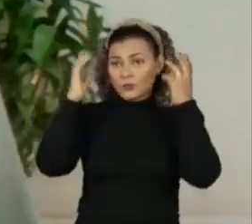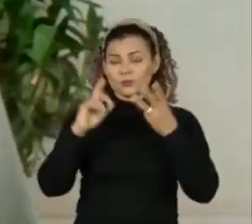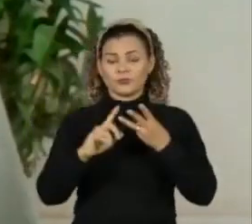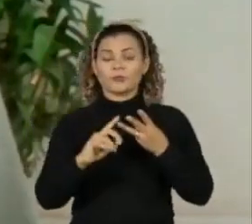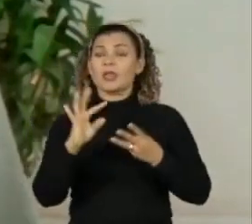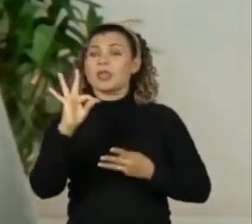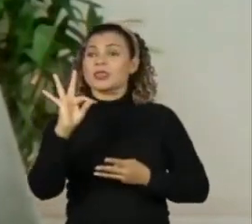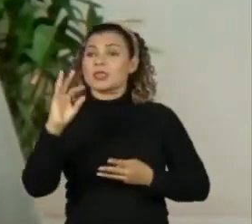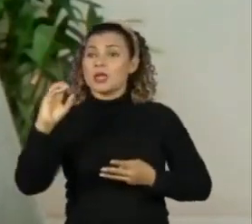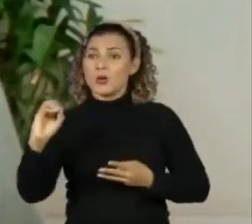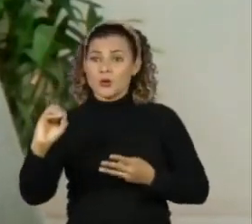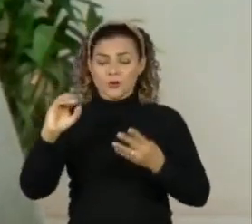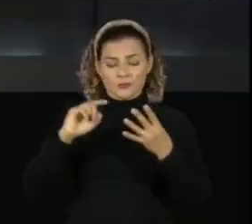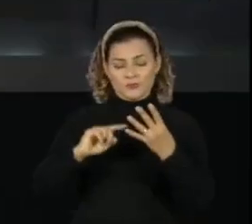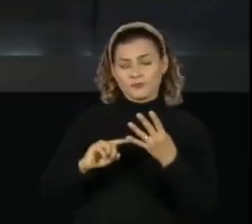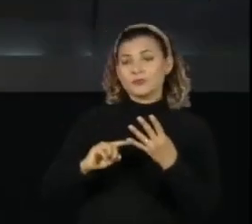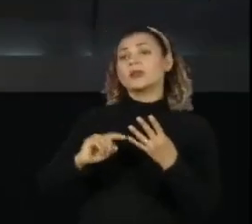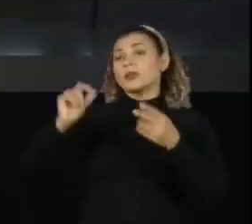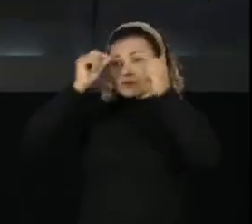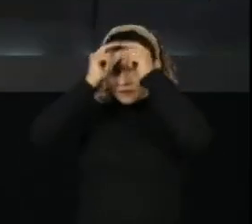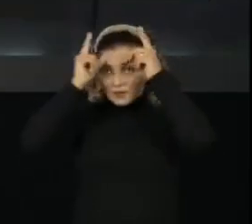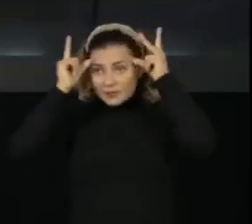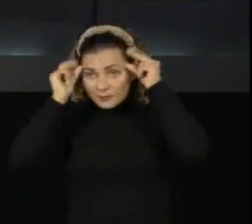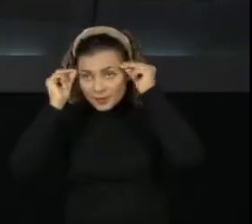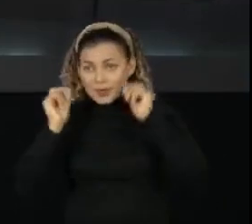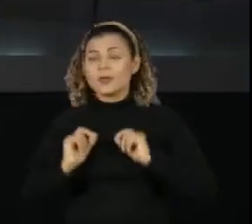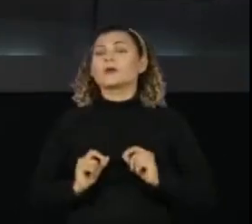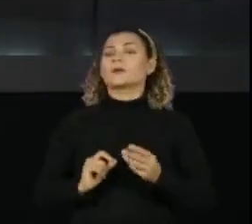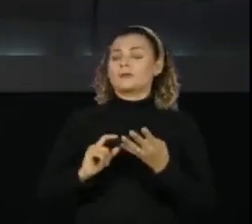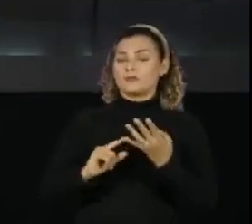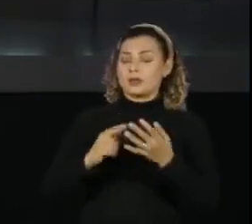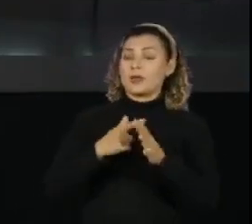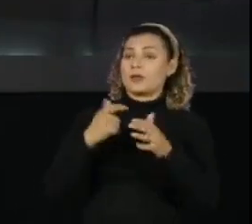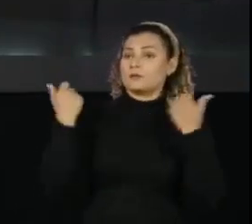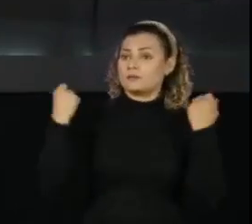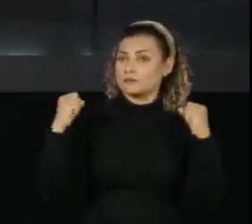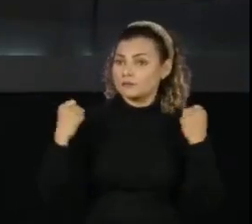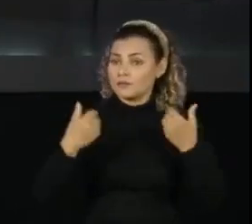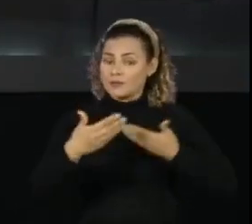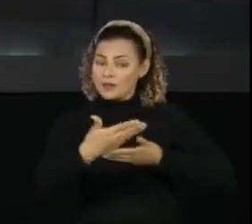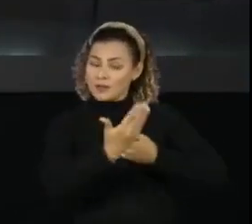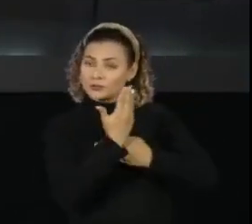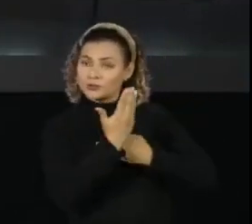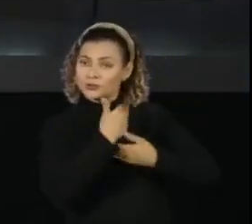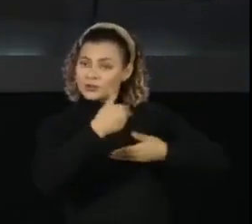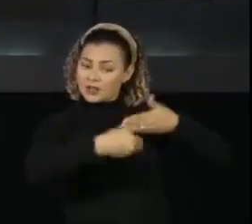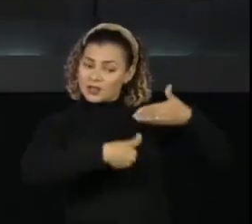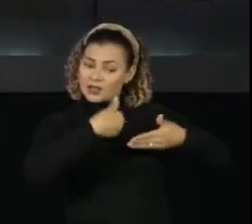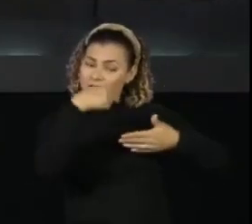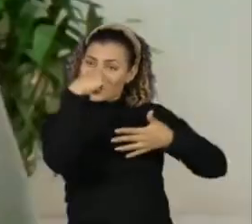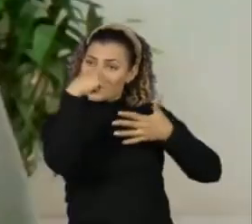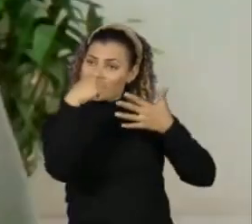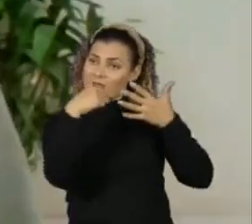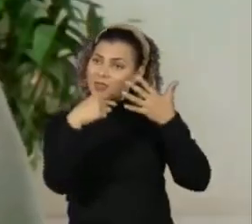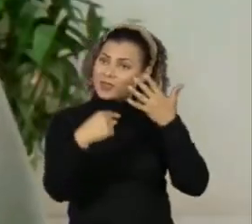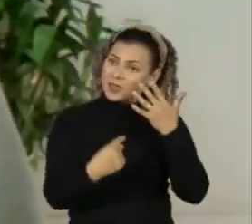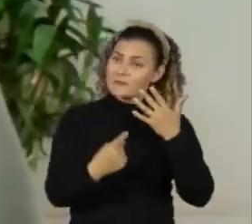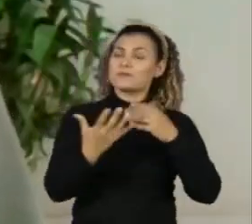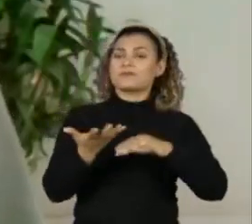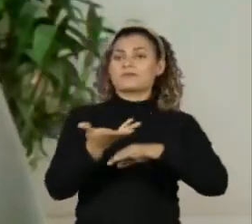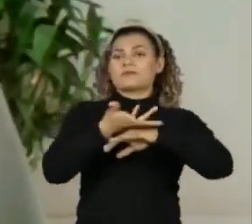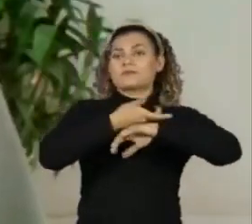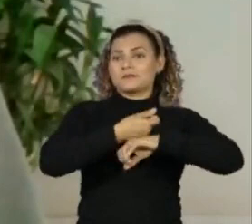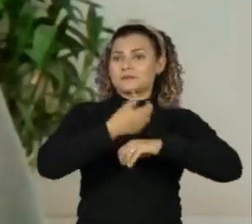terapeutas ocupacionais, enfermeiros, educadores físicos, enfim, um time multiprofissional